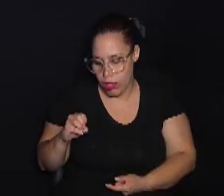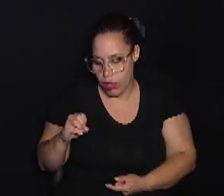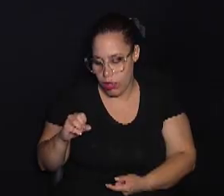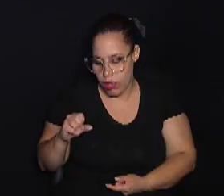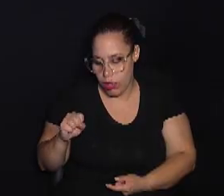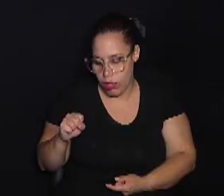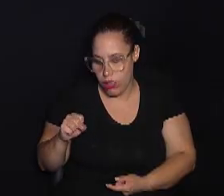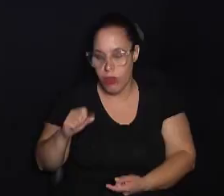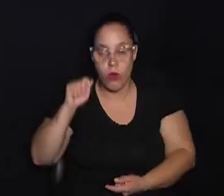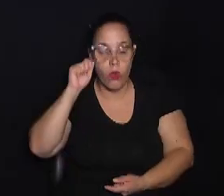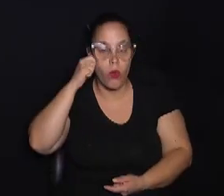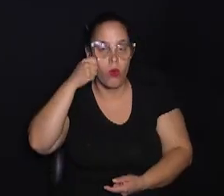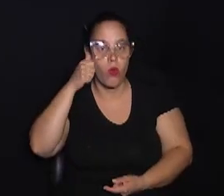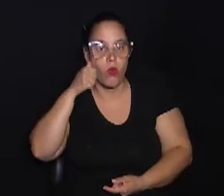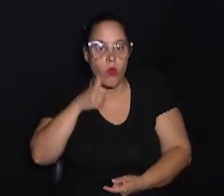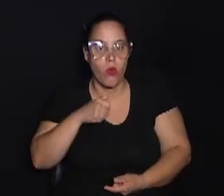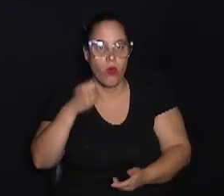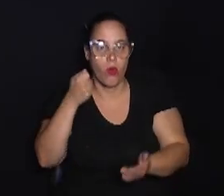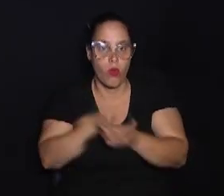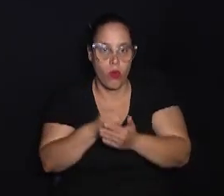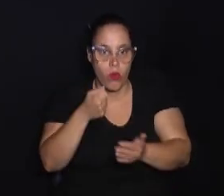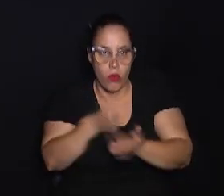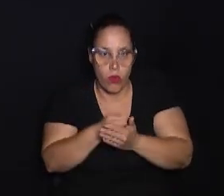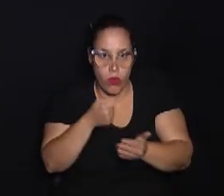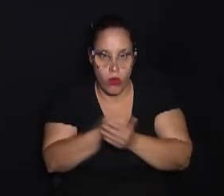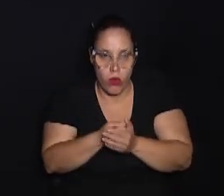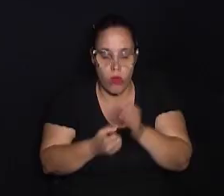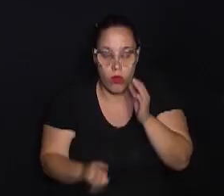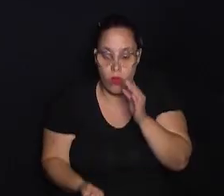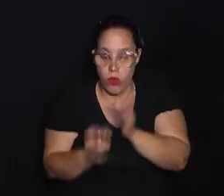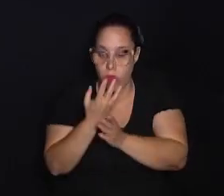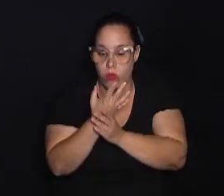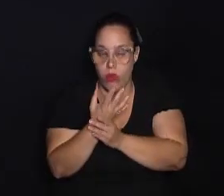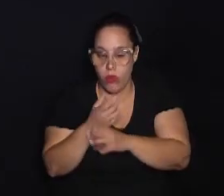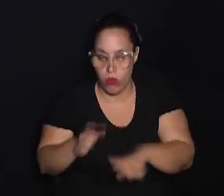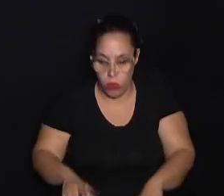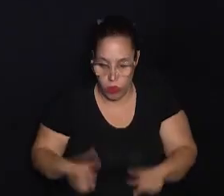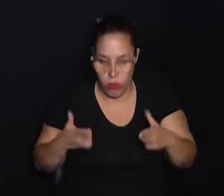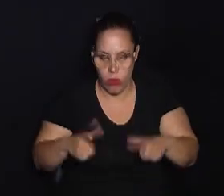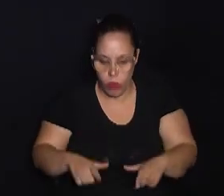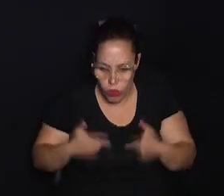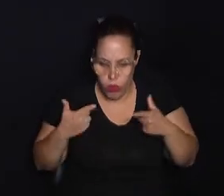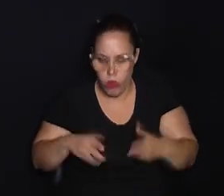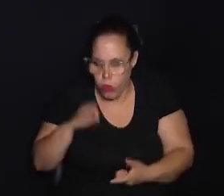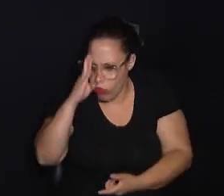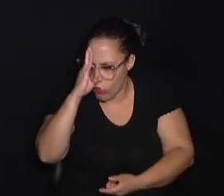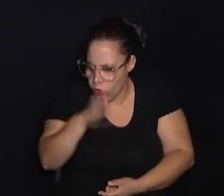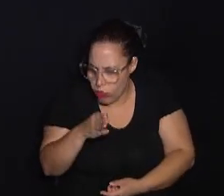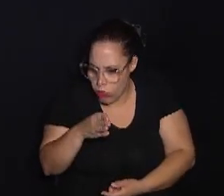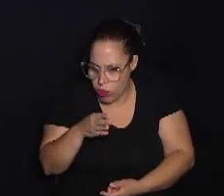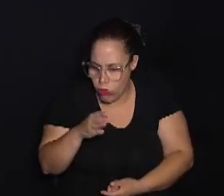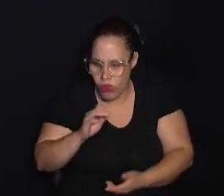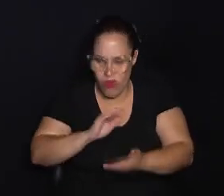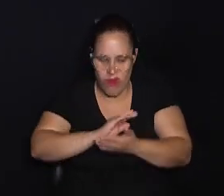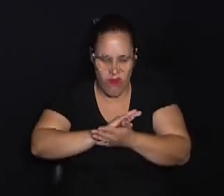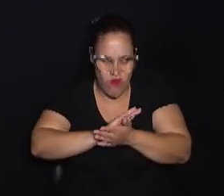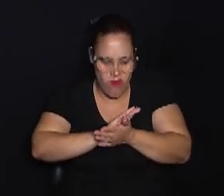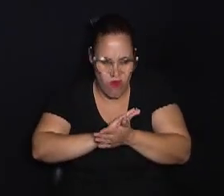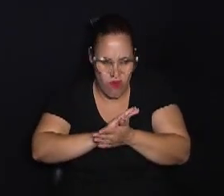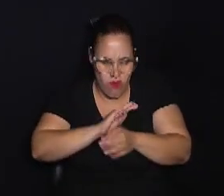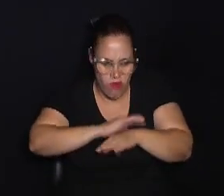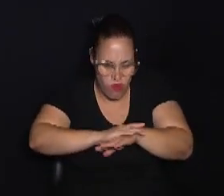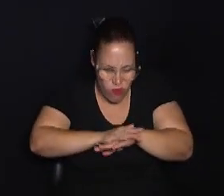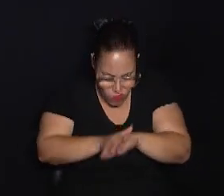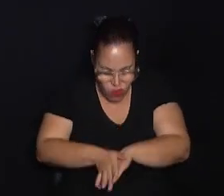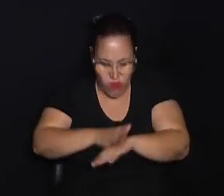mulher negra que lutou no combate... De resistência, de resistência, que lutou no combate principalmente ao racismo, né, contra as